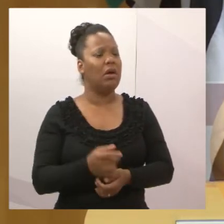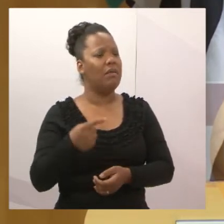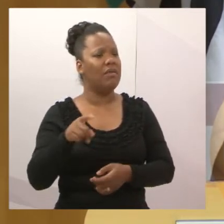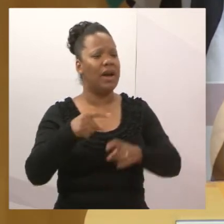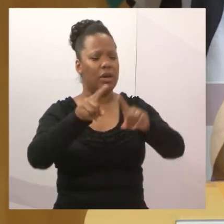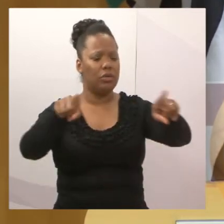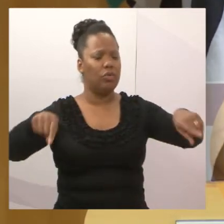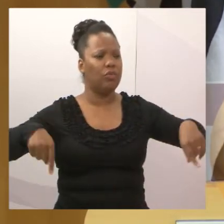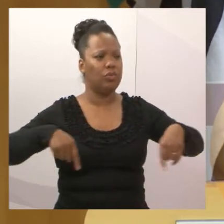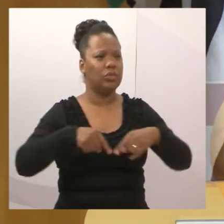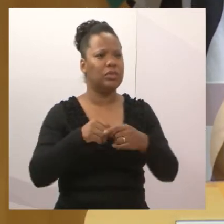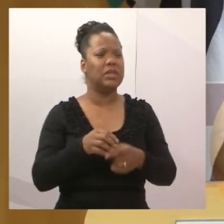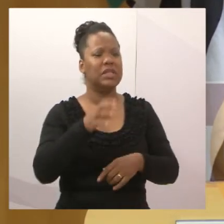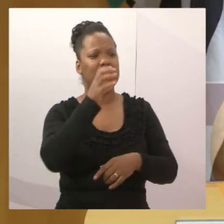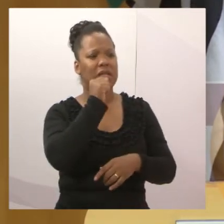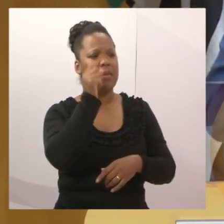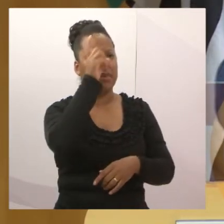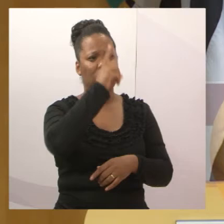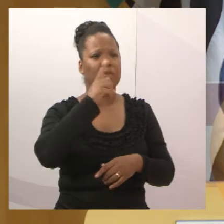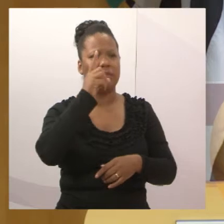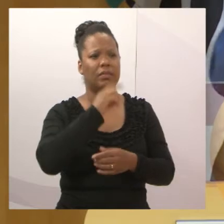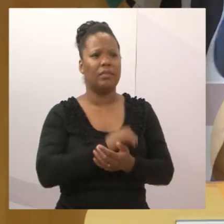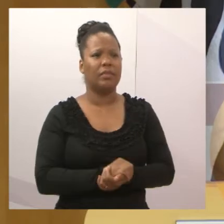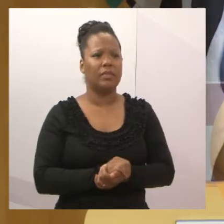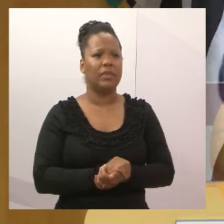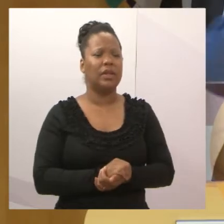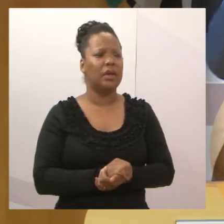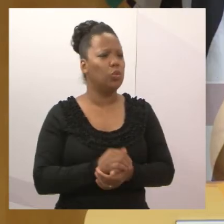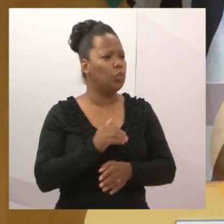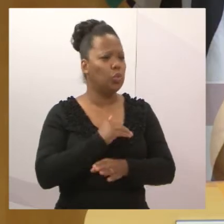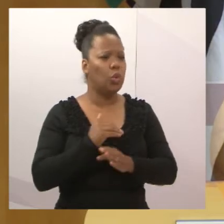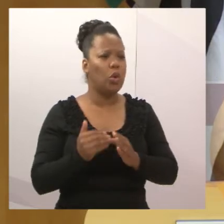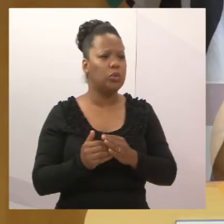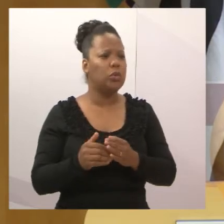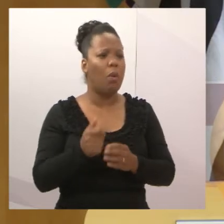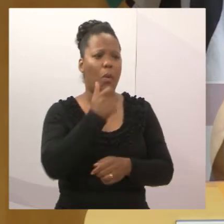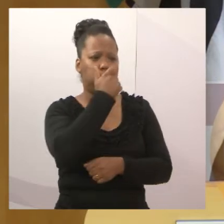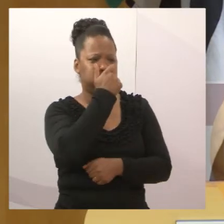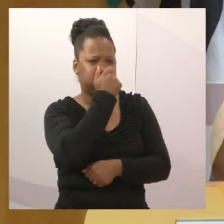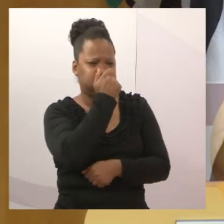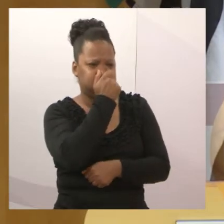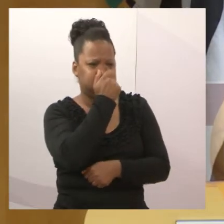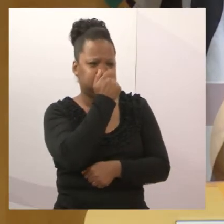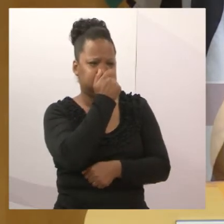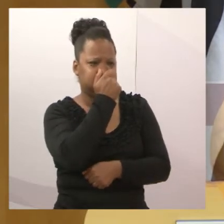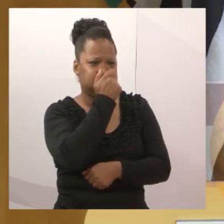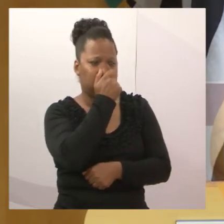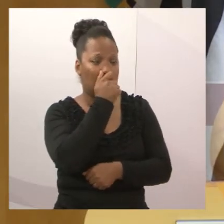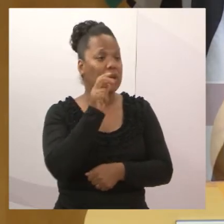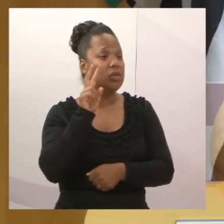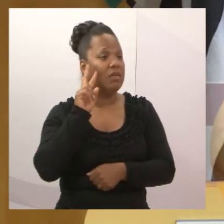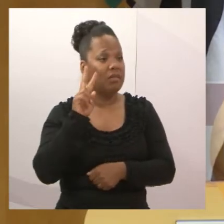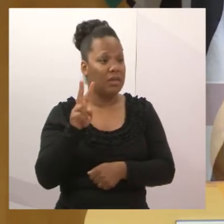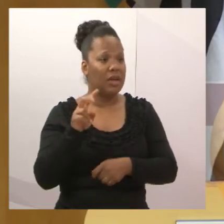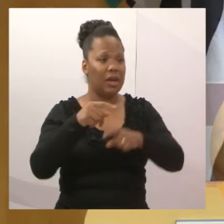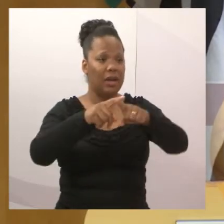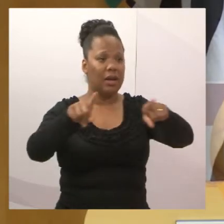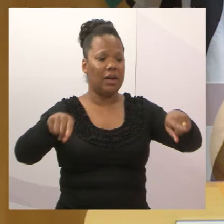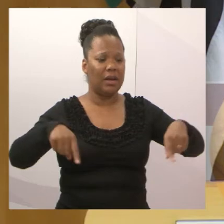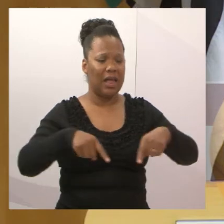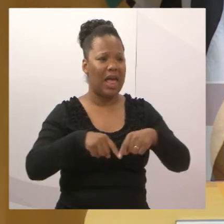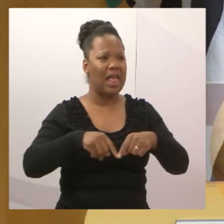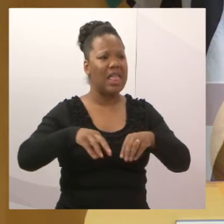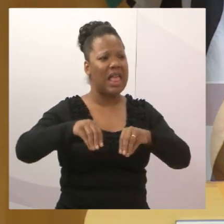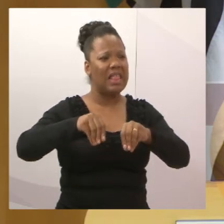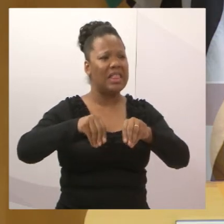campos de futebol, no sábado e domingo. Todos os campos que tem aqui em Jacareí é lotado. E a gente vê muitos campos aqui que ainda está na